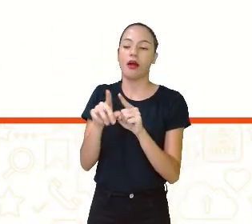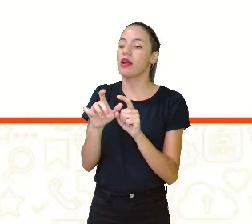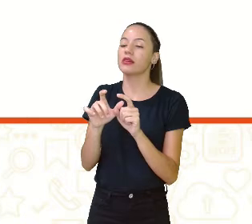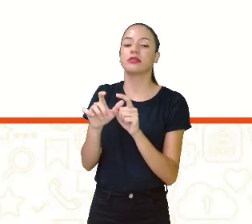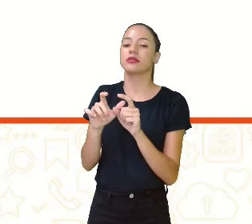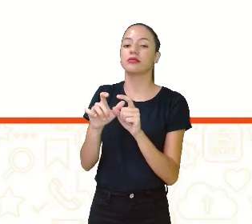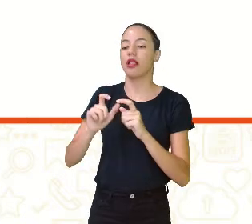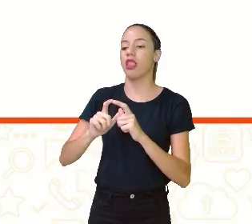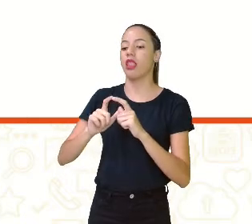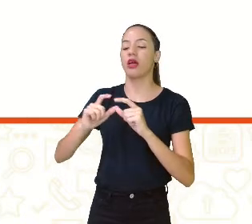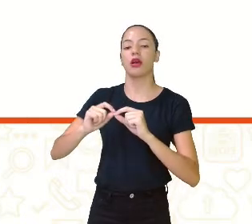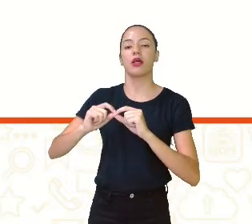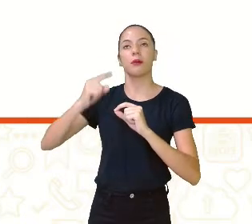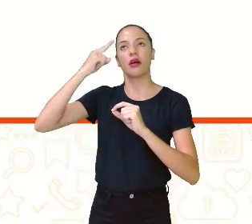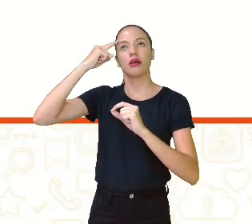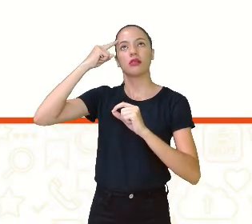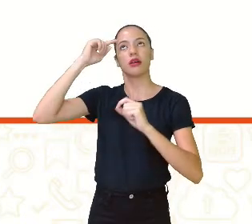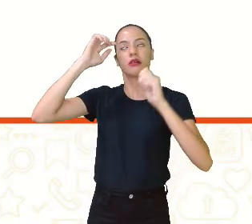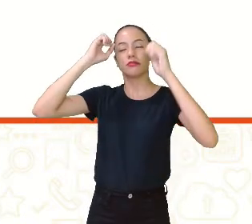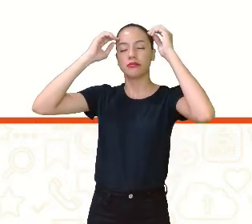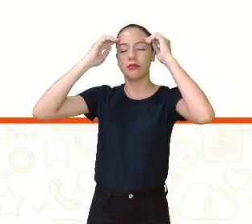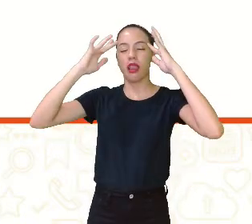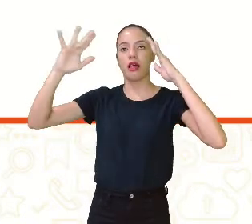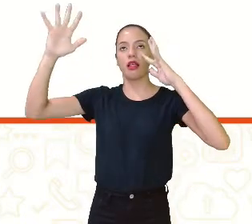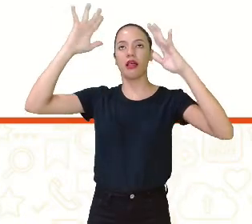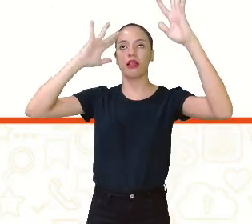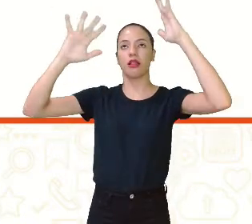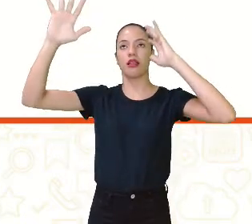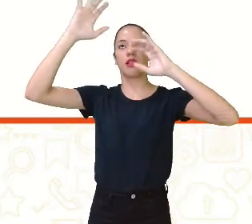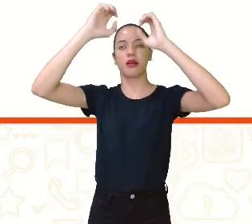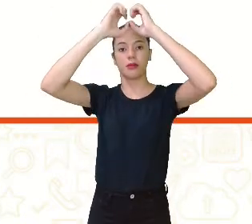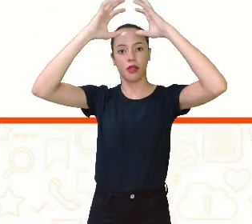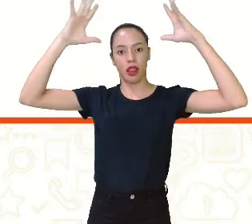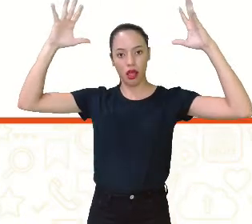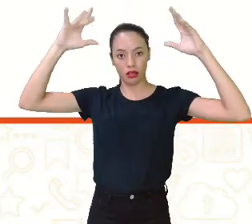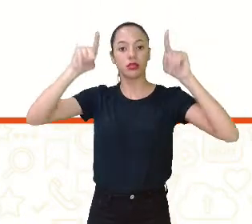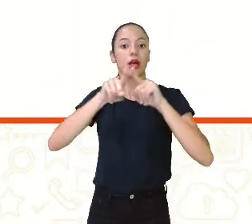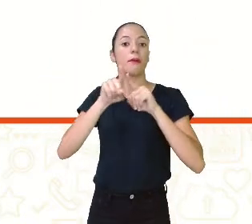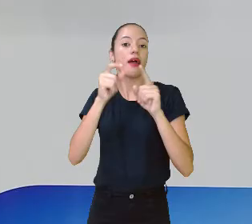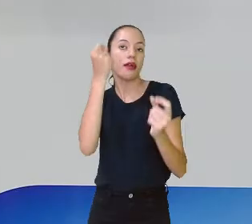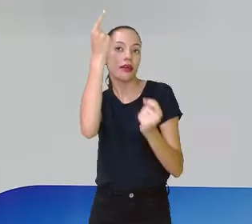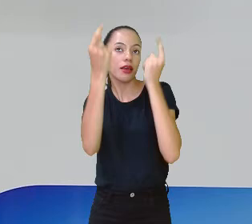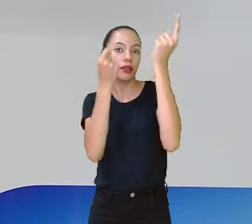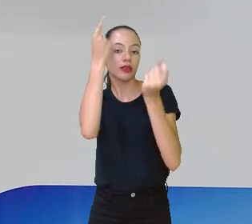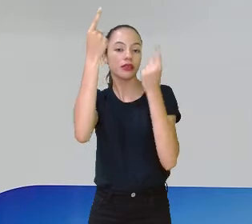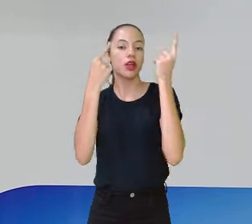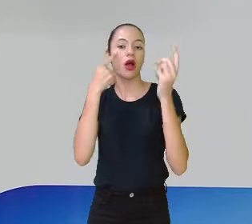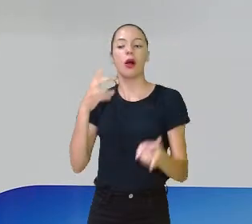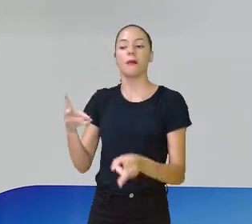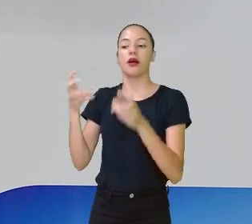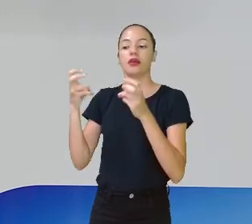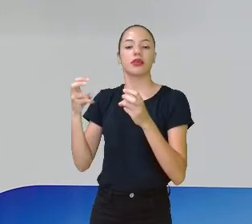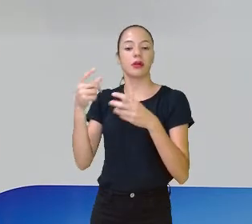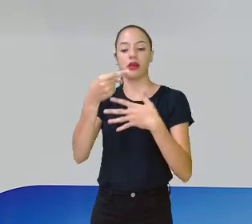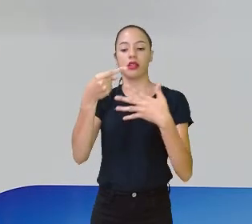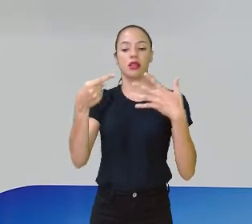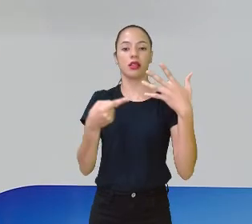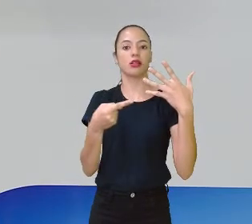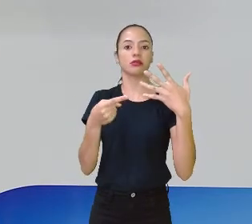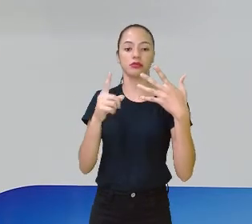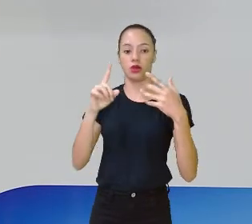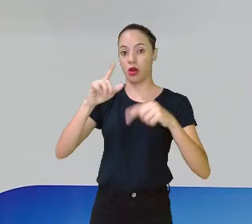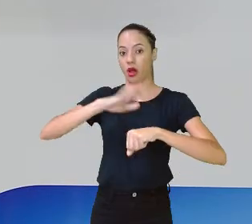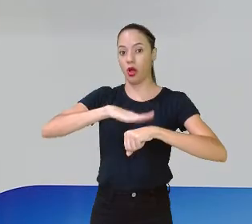expressivo da sua imaginação e da criatividade. Observe e perceba como está atrelado à